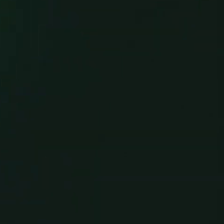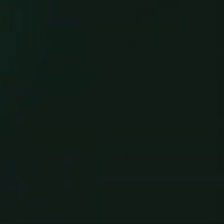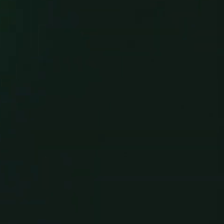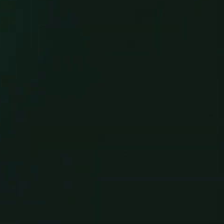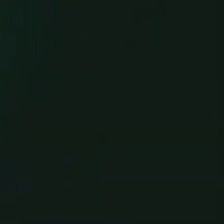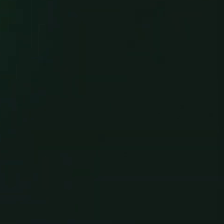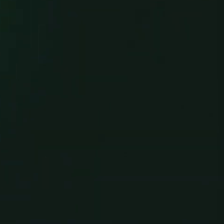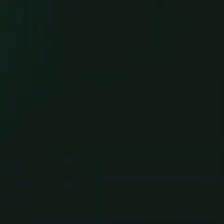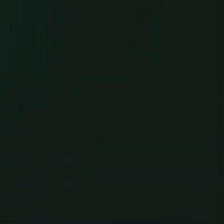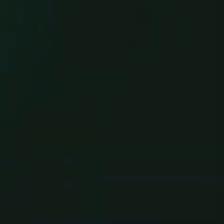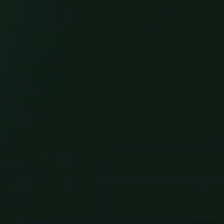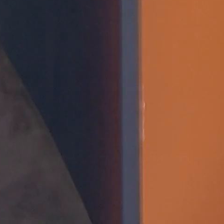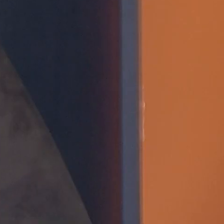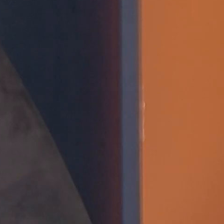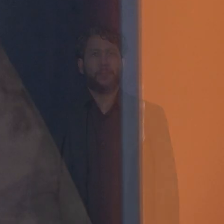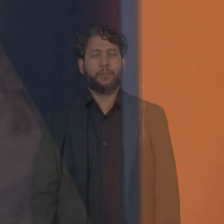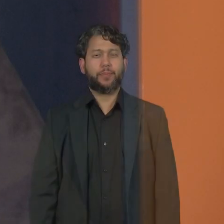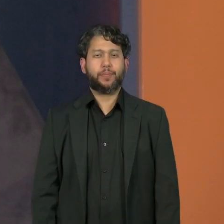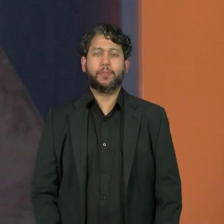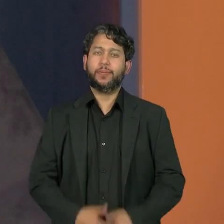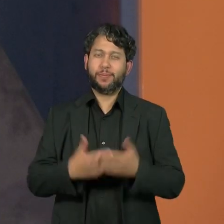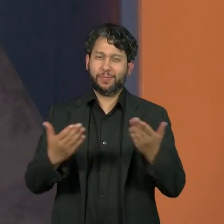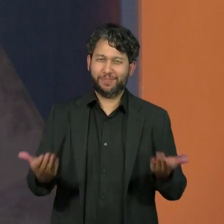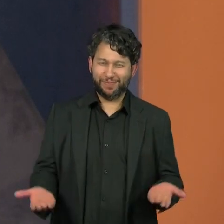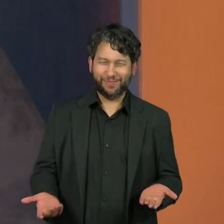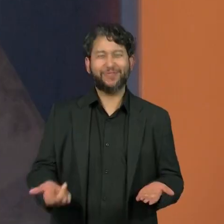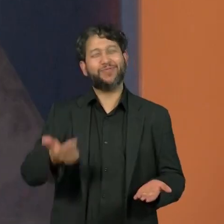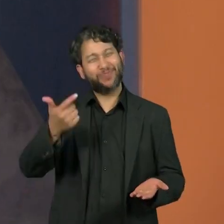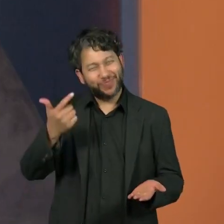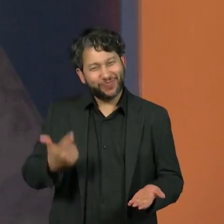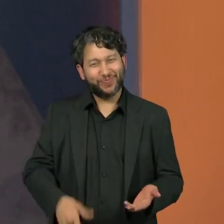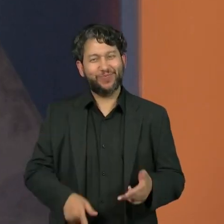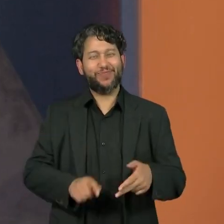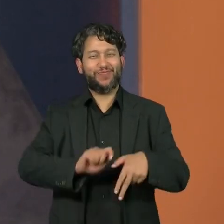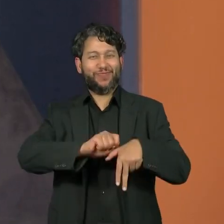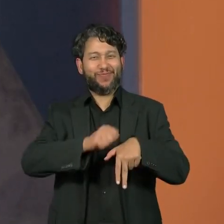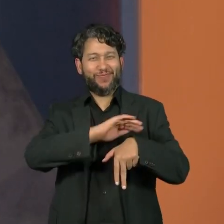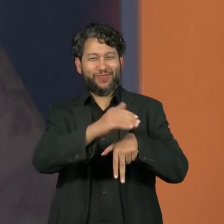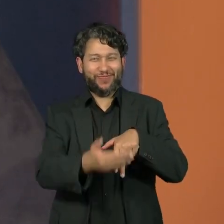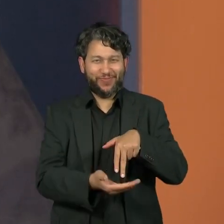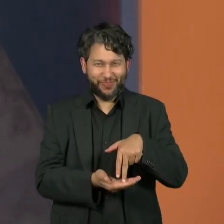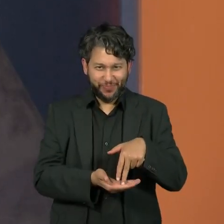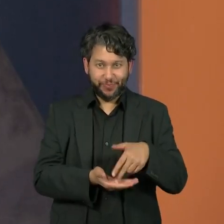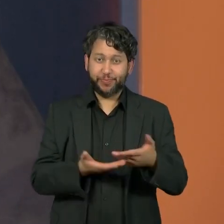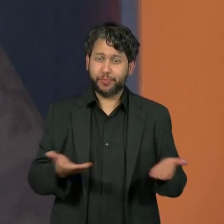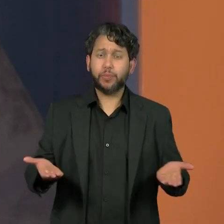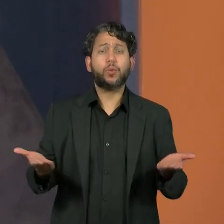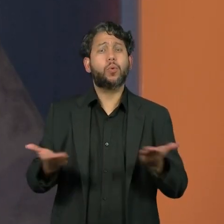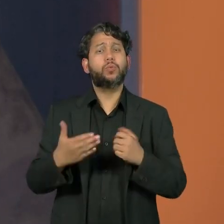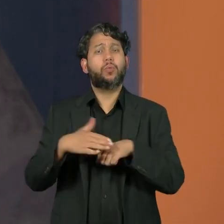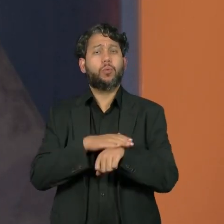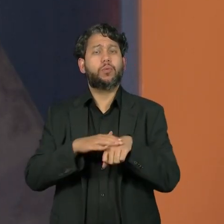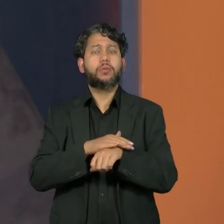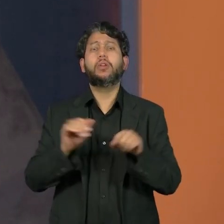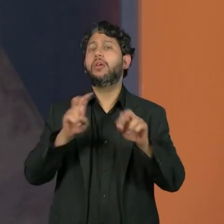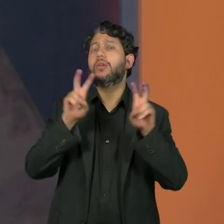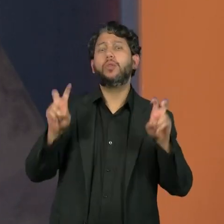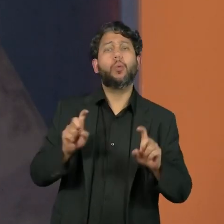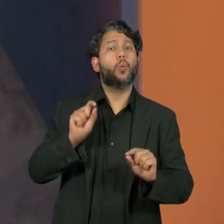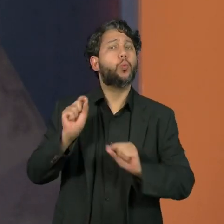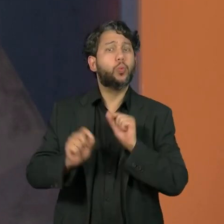Já estamos de volta com o nosso programa Negros em Foco. Nosso papo hoje é sobre